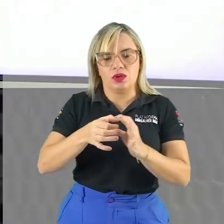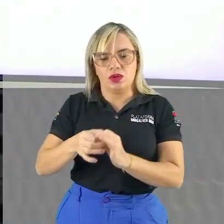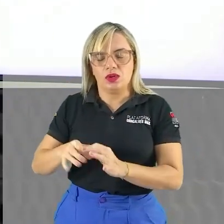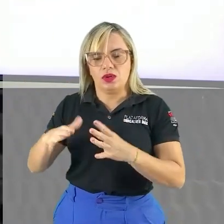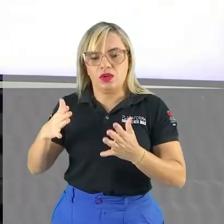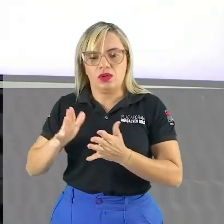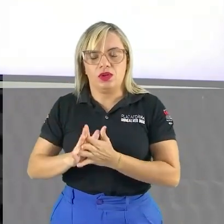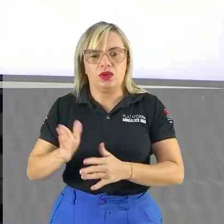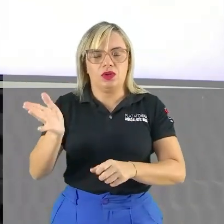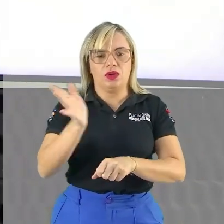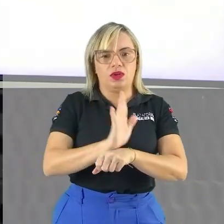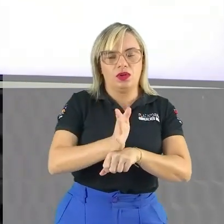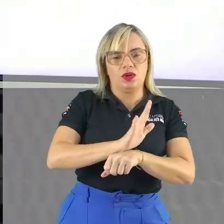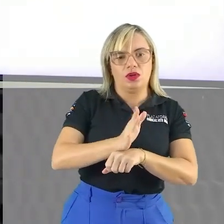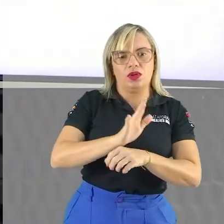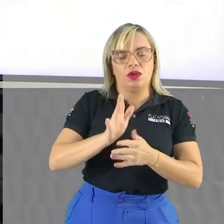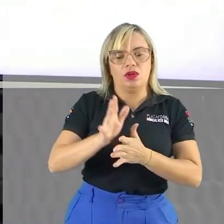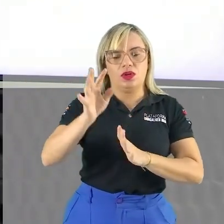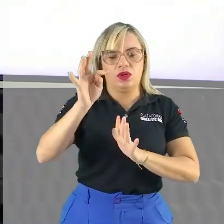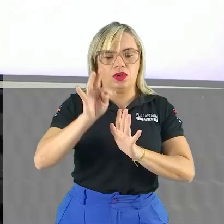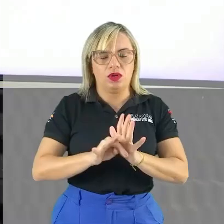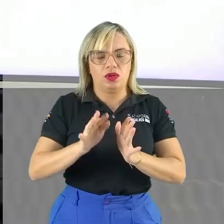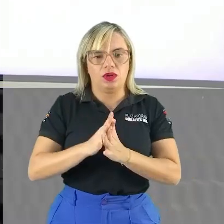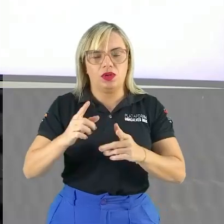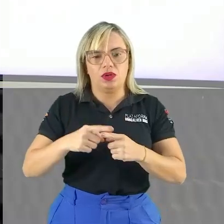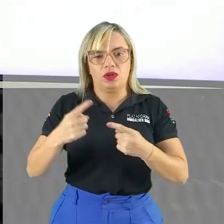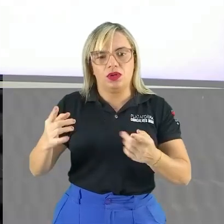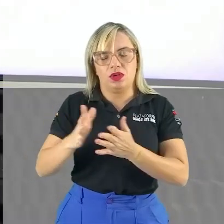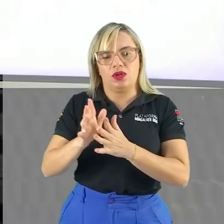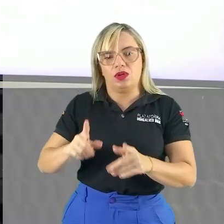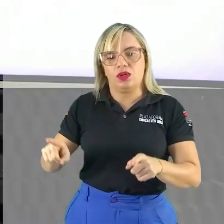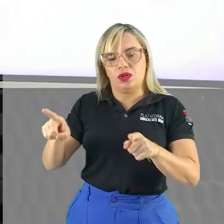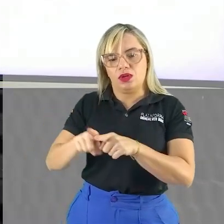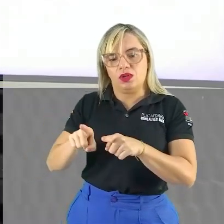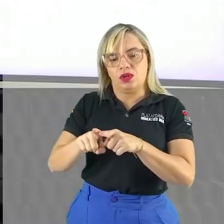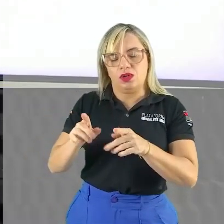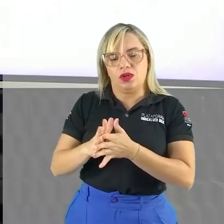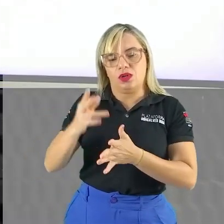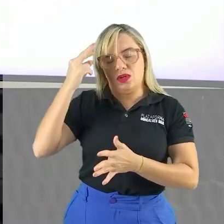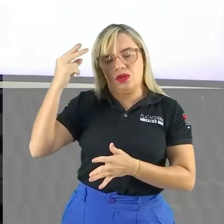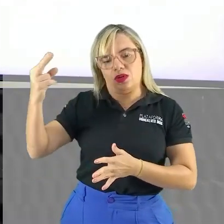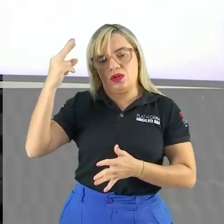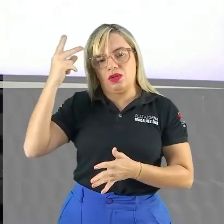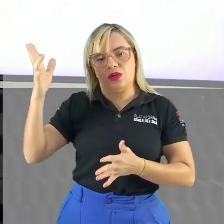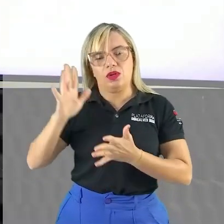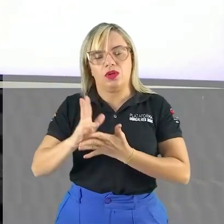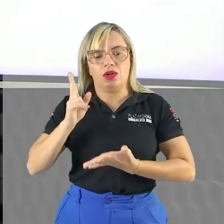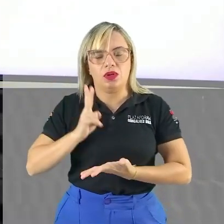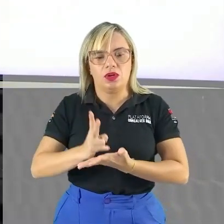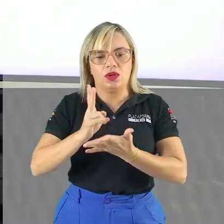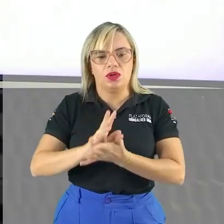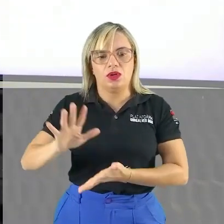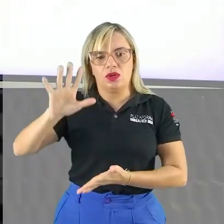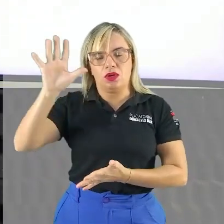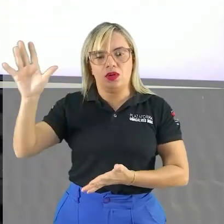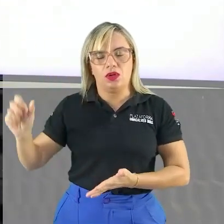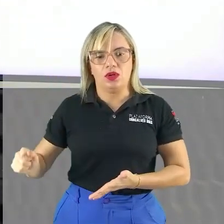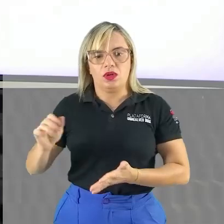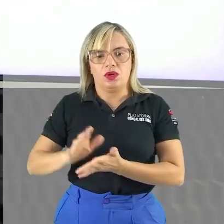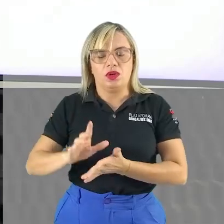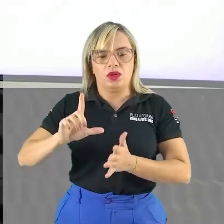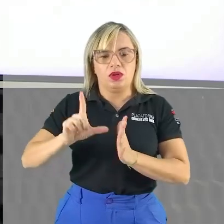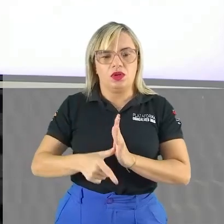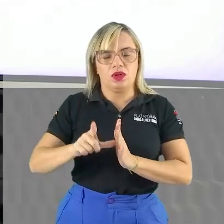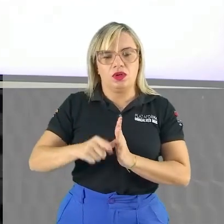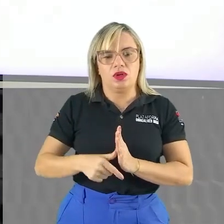partir desses filmes que estão aí no texto, mas também de uma dimensão histórica, de sempre colocar a África enquanto um lugar atrasado que